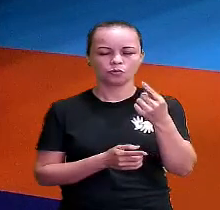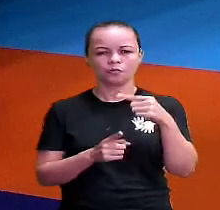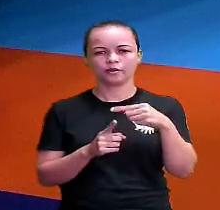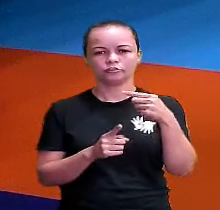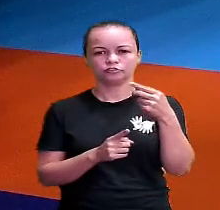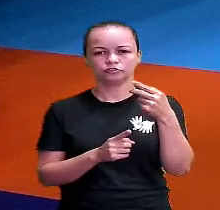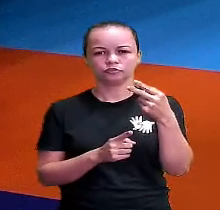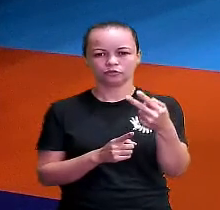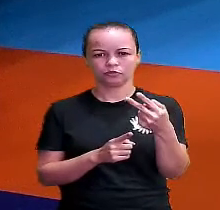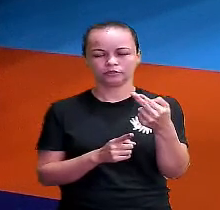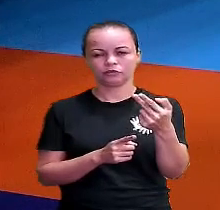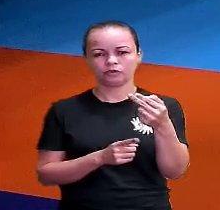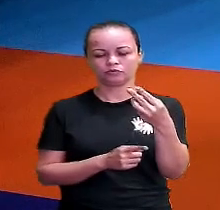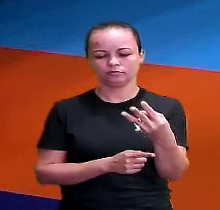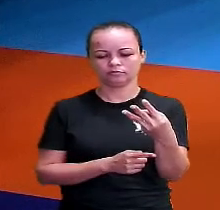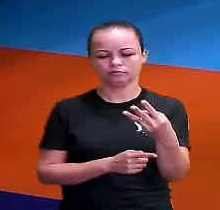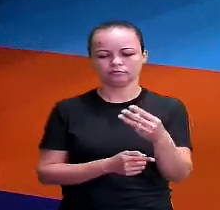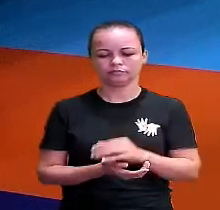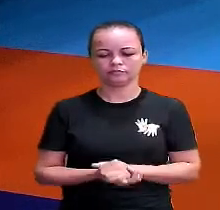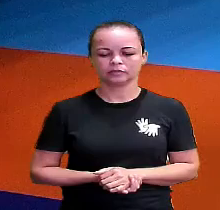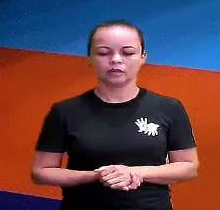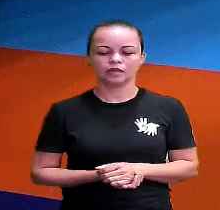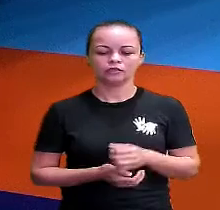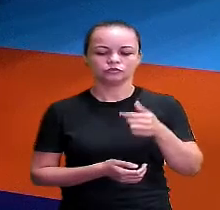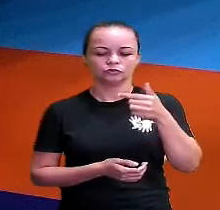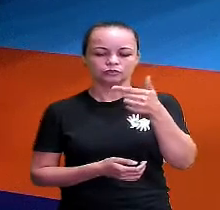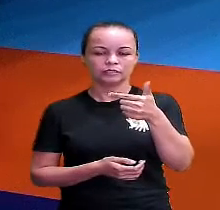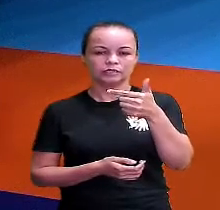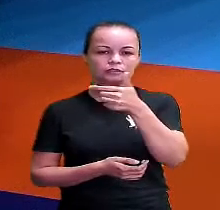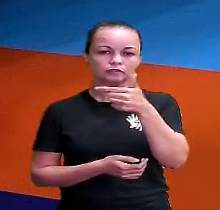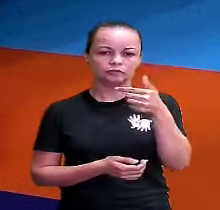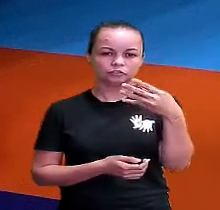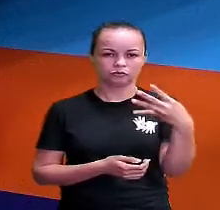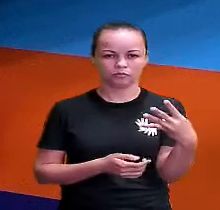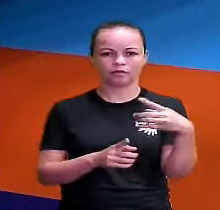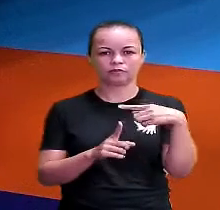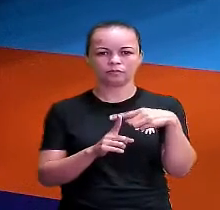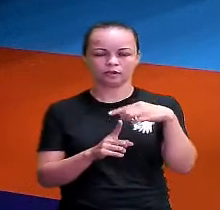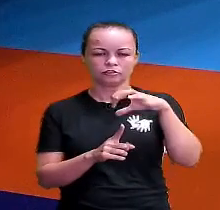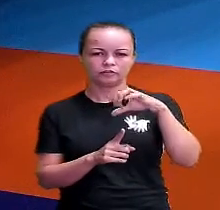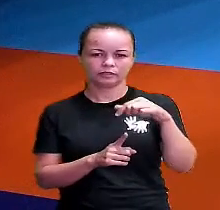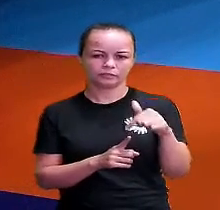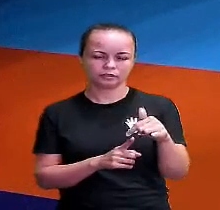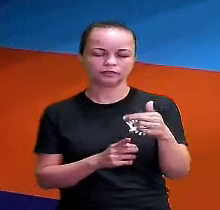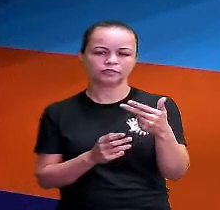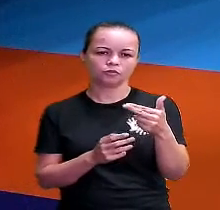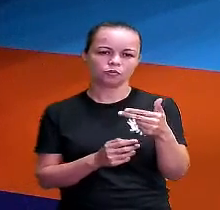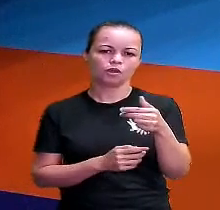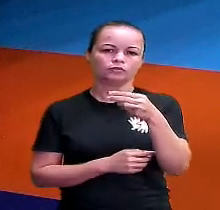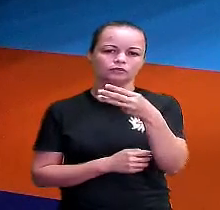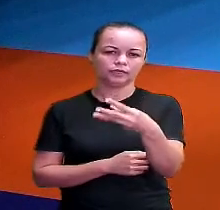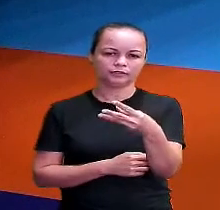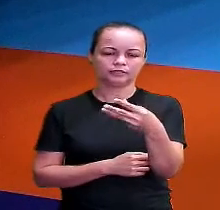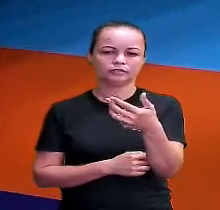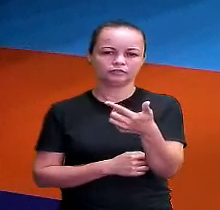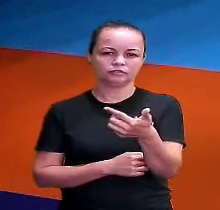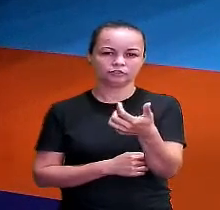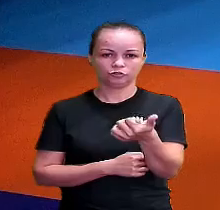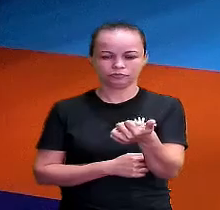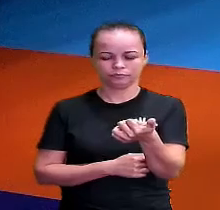2, 3. Então, 224 mais 97 vai dar igual a